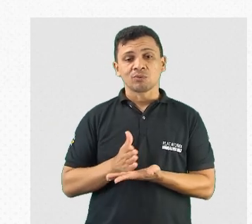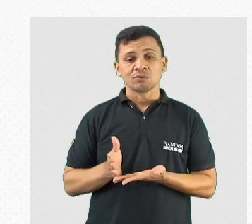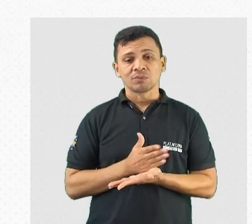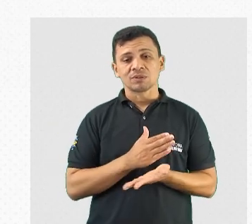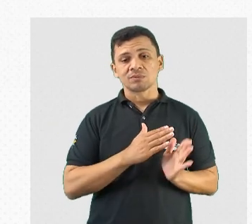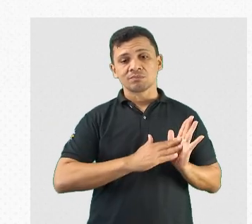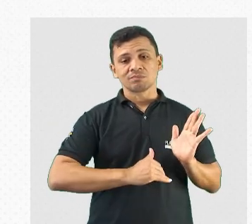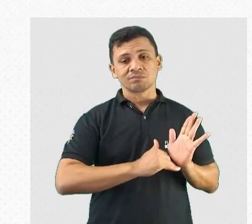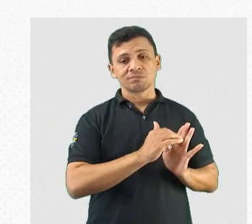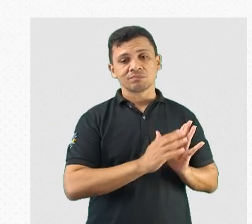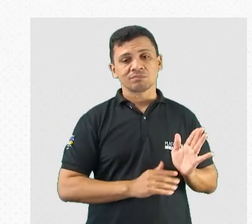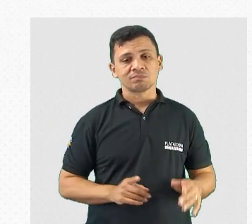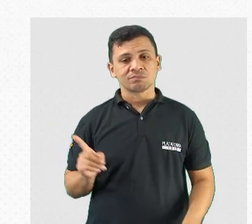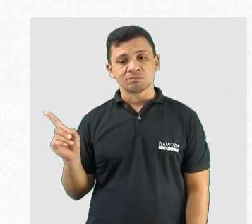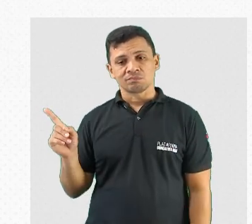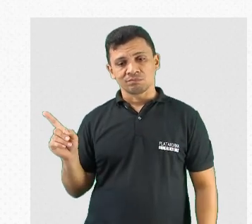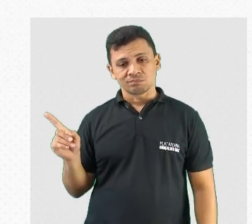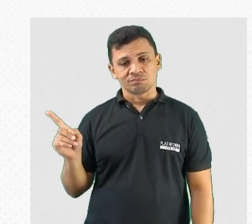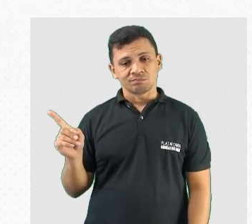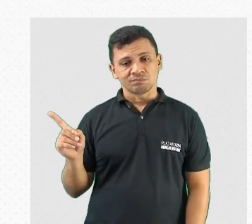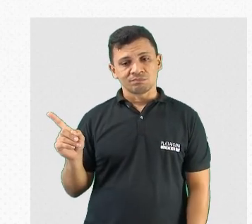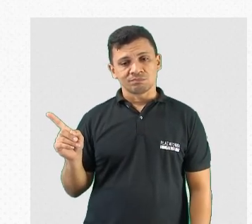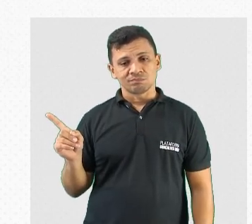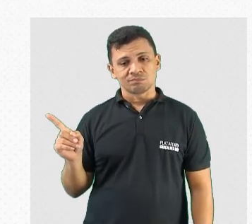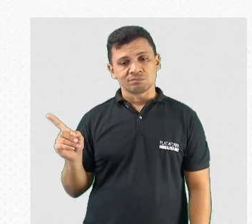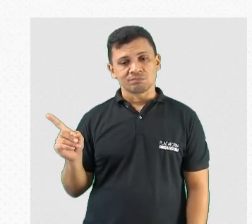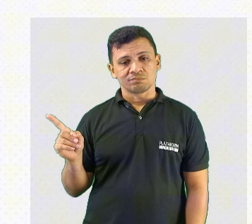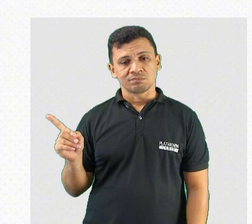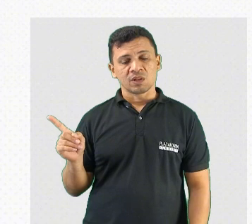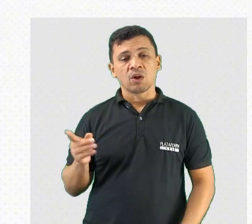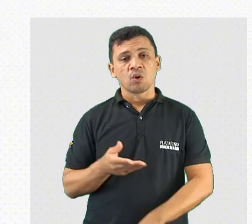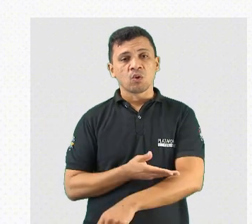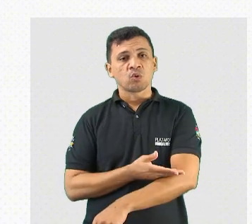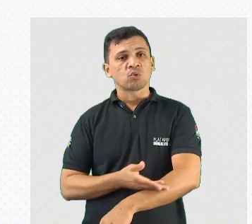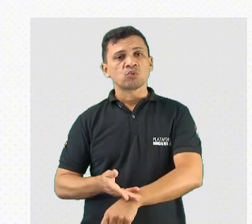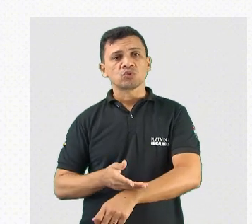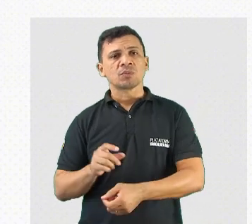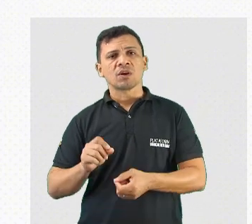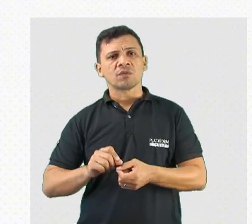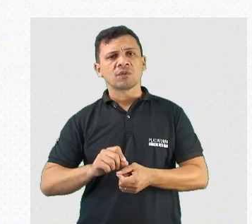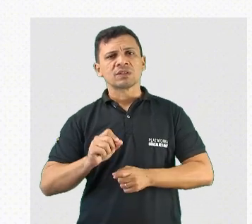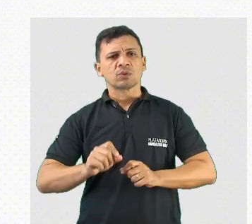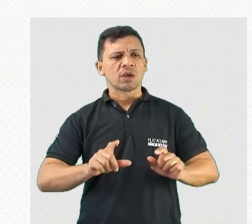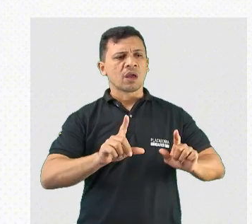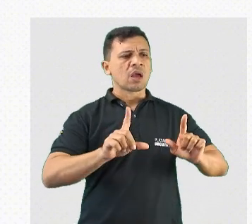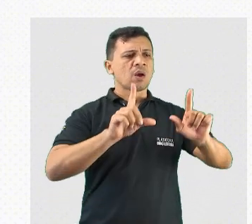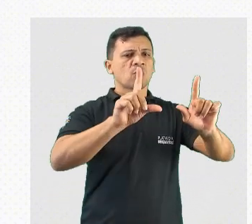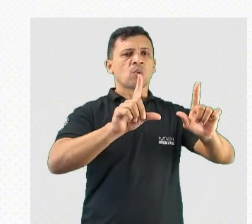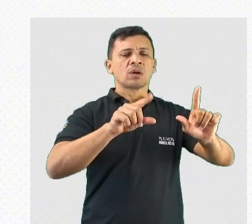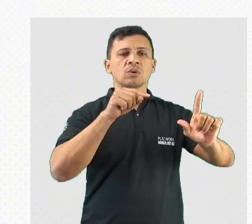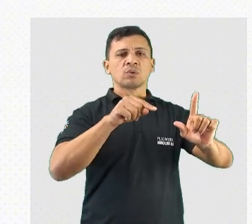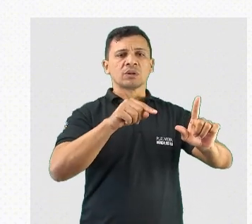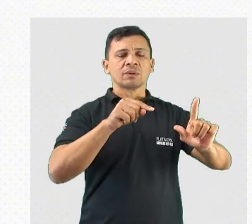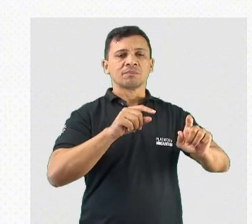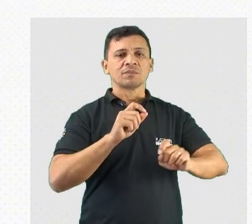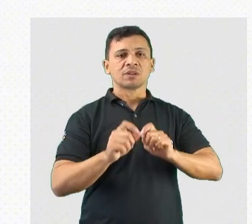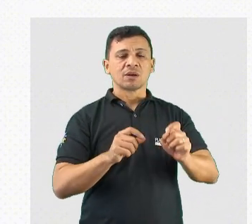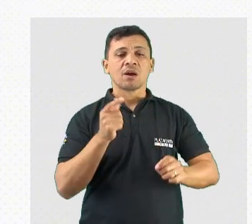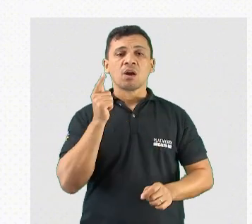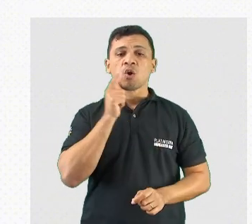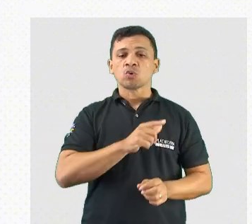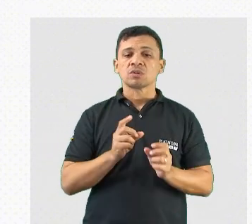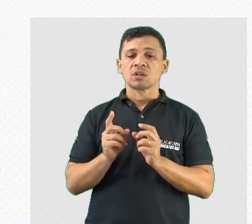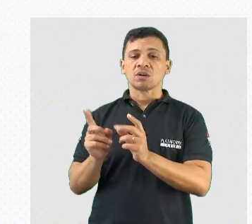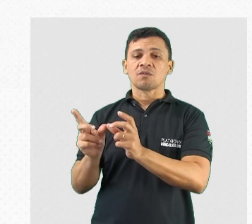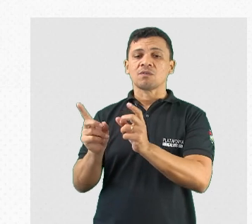de Estevão Roberto da Silva, o Diamante Negro. Ele costumava fazer quadros de naturezas mortas para poder vender, caso